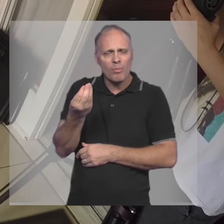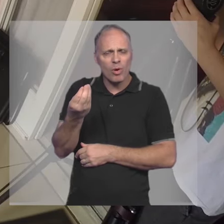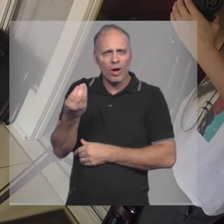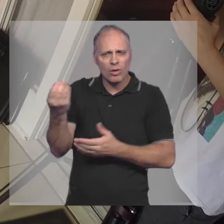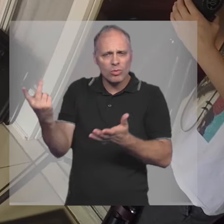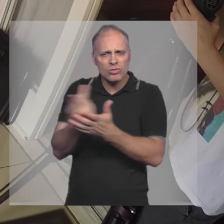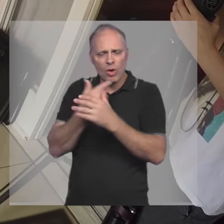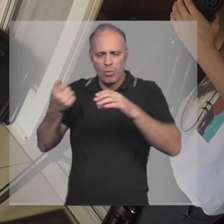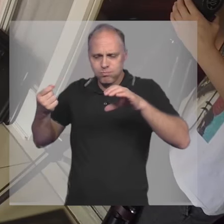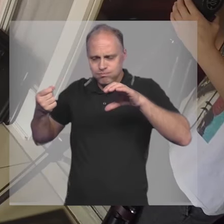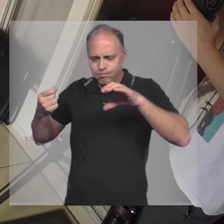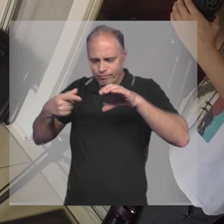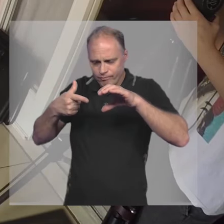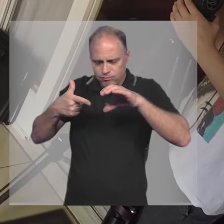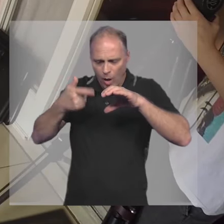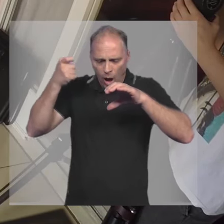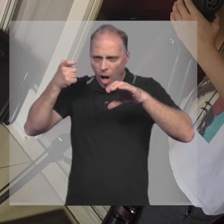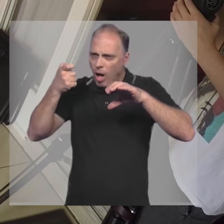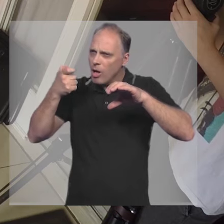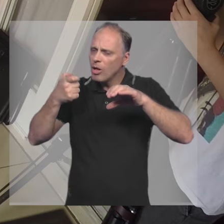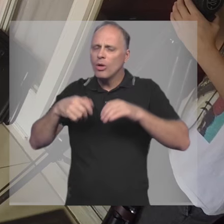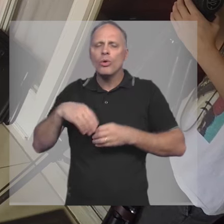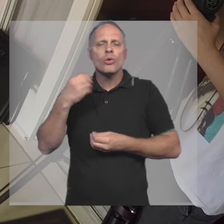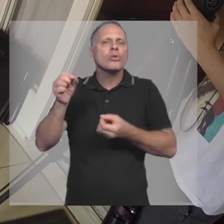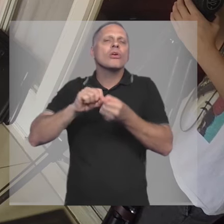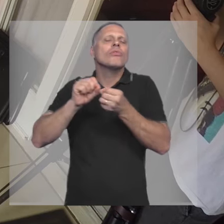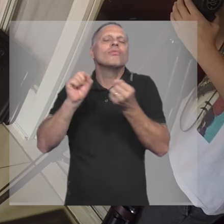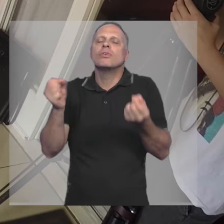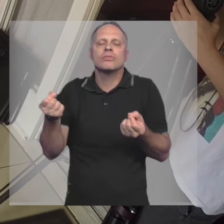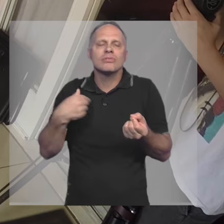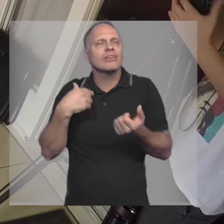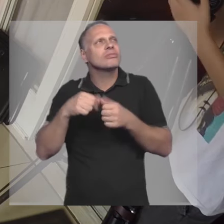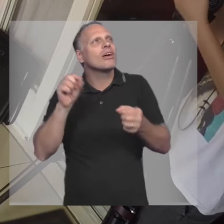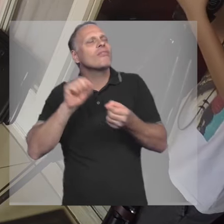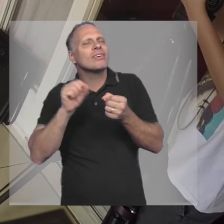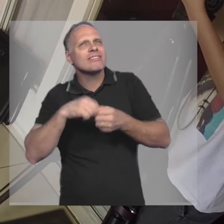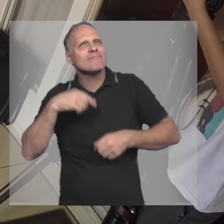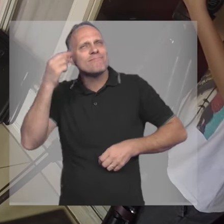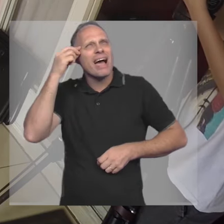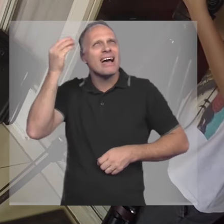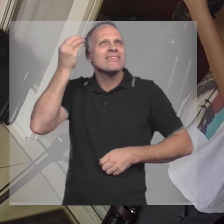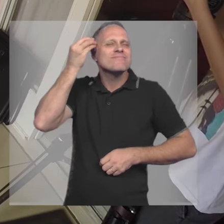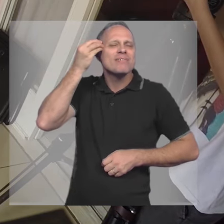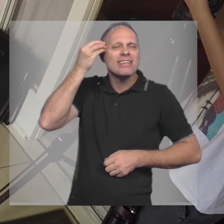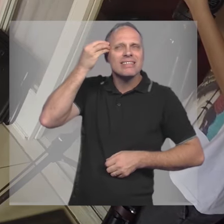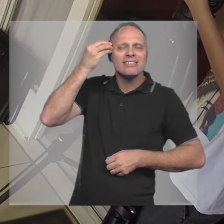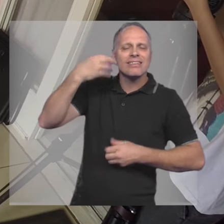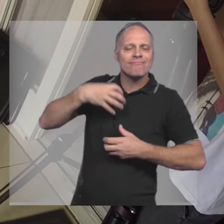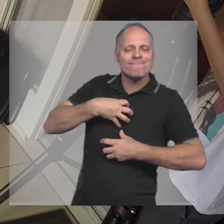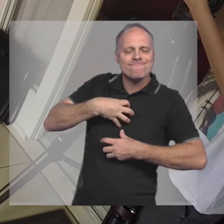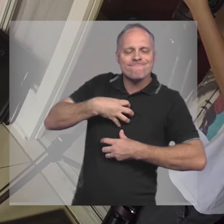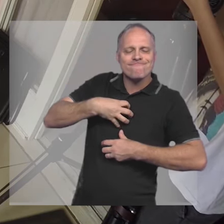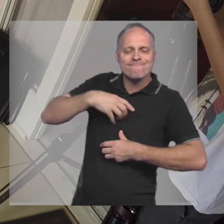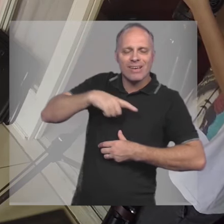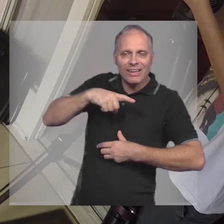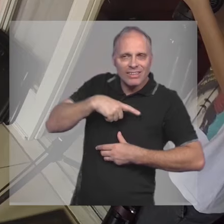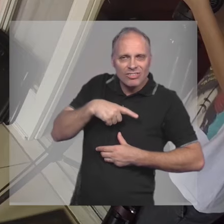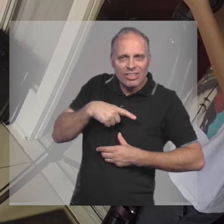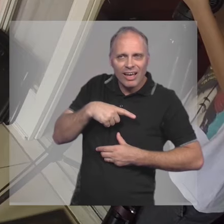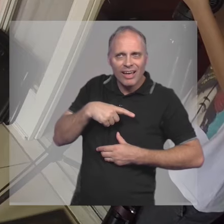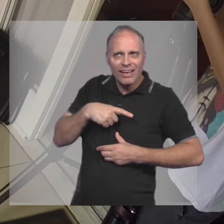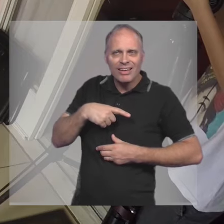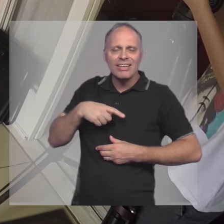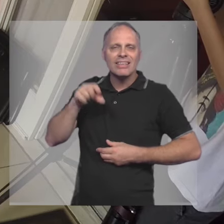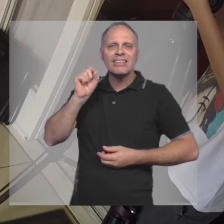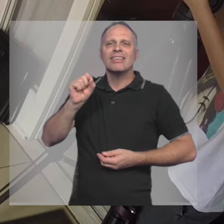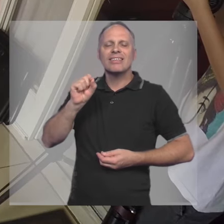quando rolou esse gol, caramba, o que eu tava fazendo? E isso te remete a sensações, a experiências que tu passou e